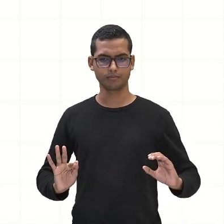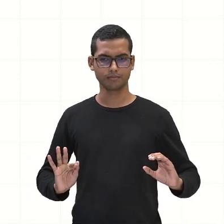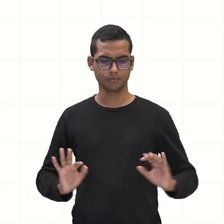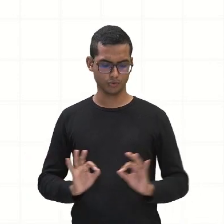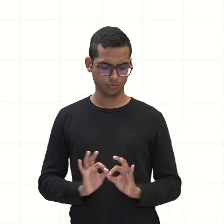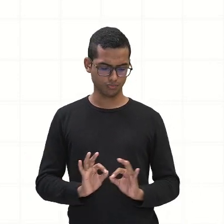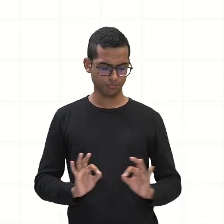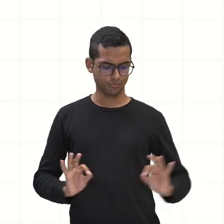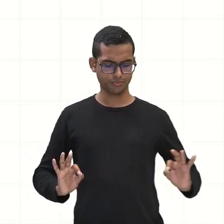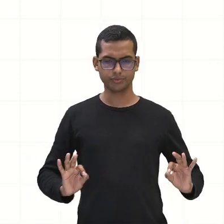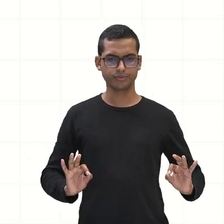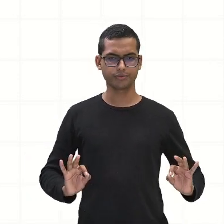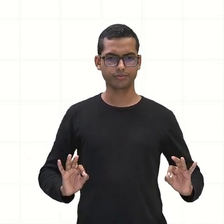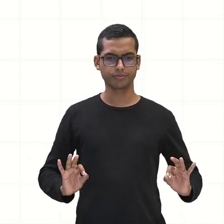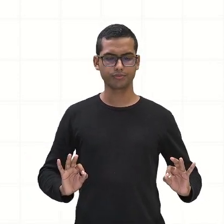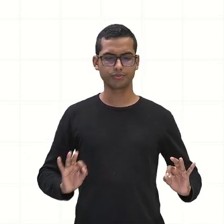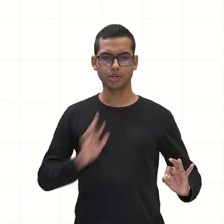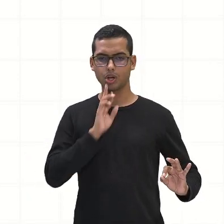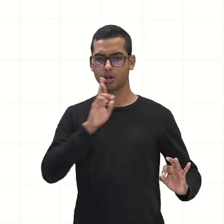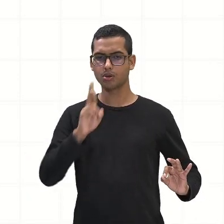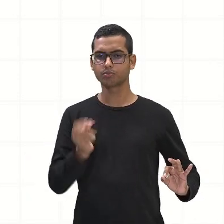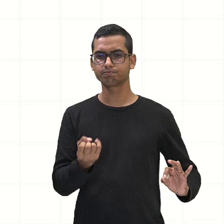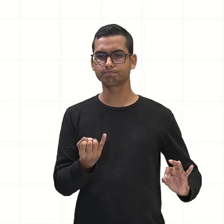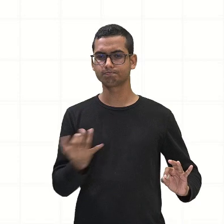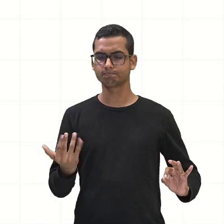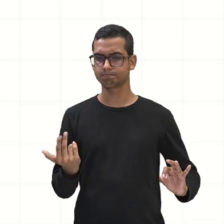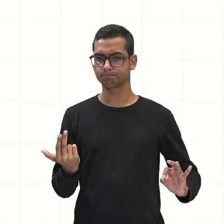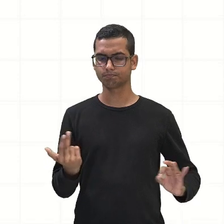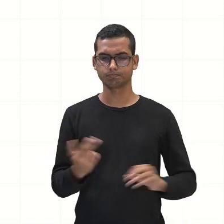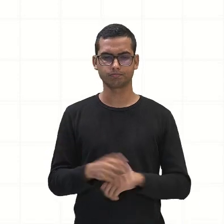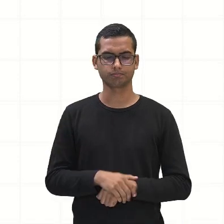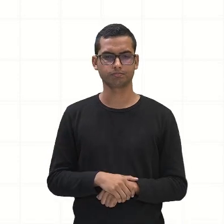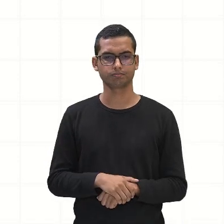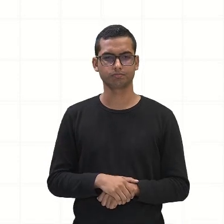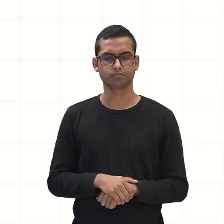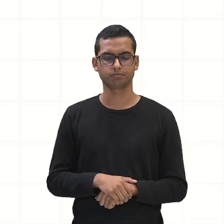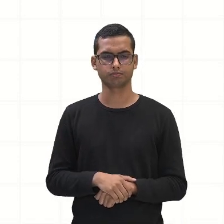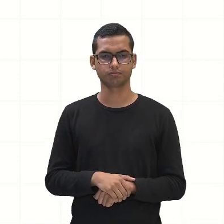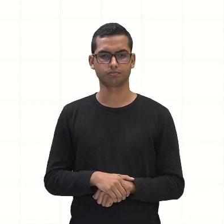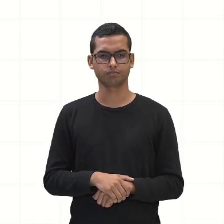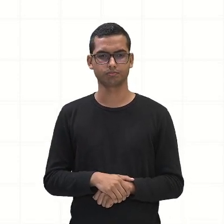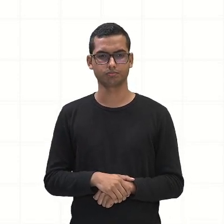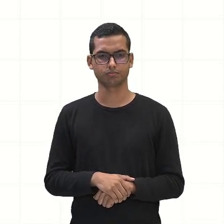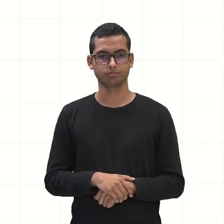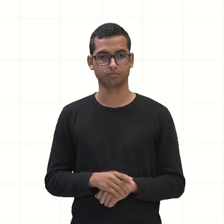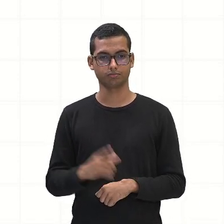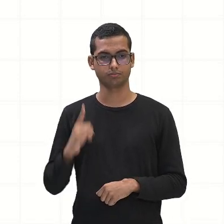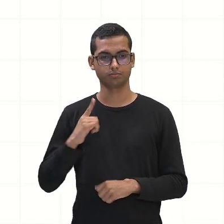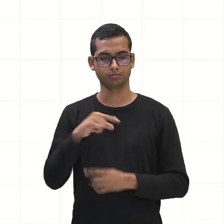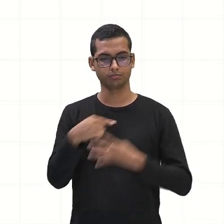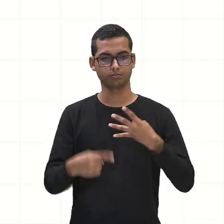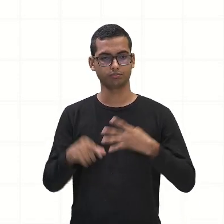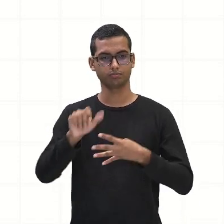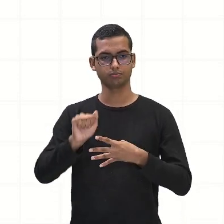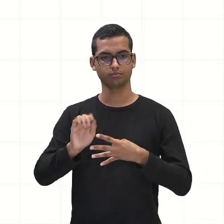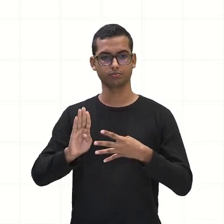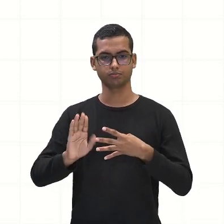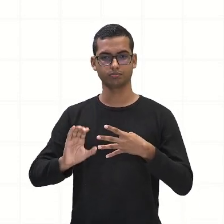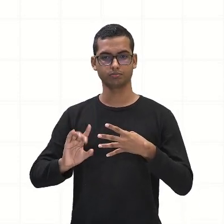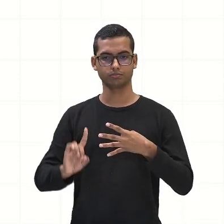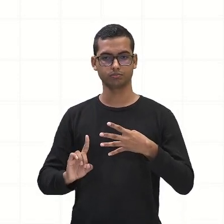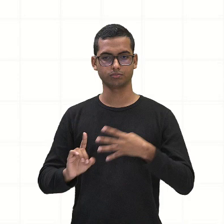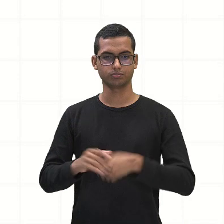a... E aí nós temos as alternativas A, B, C, D, né? Letra A